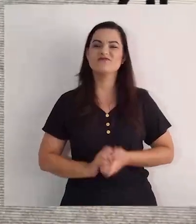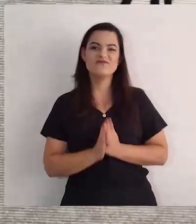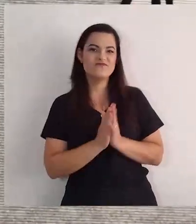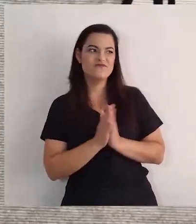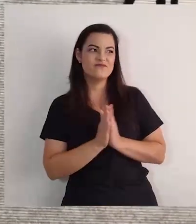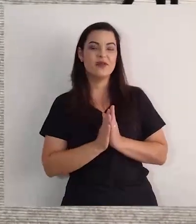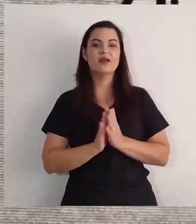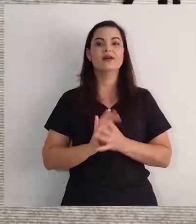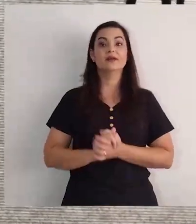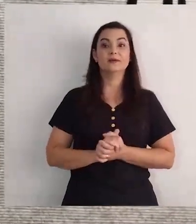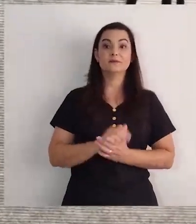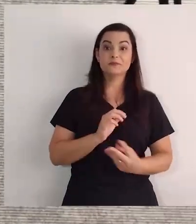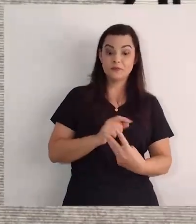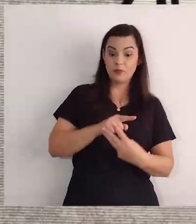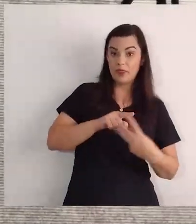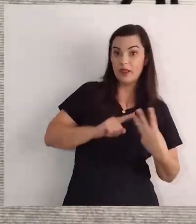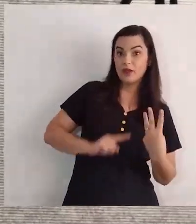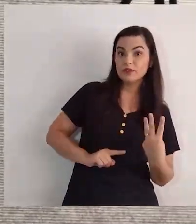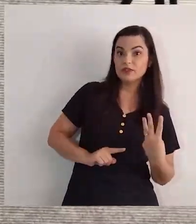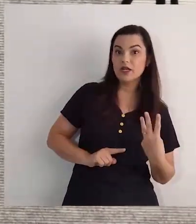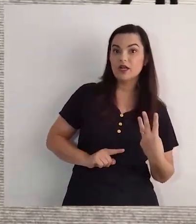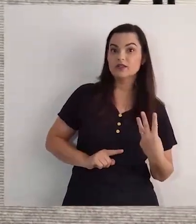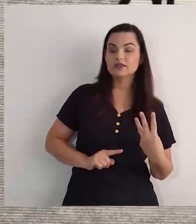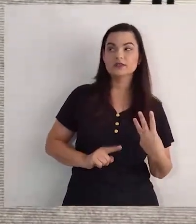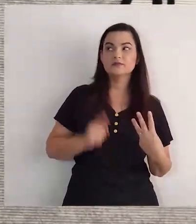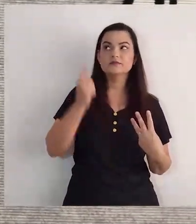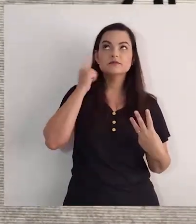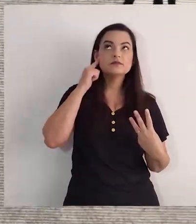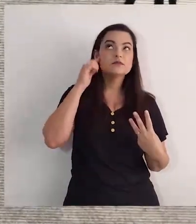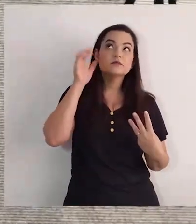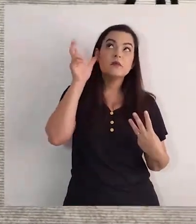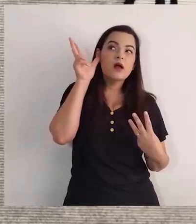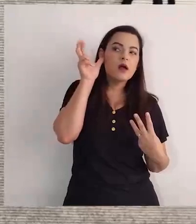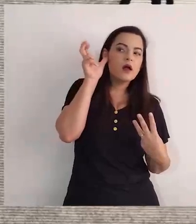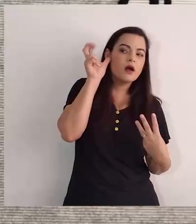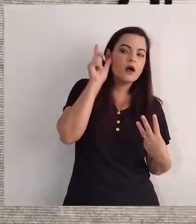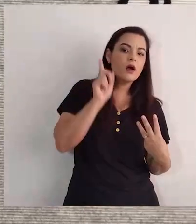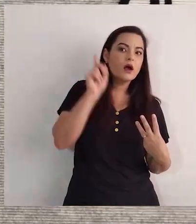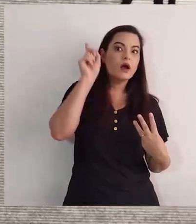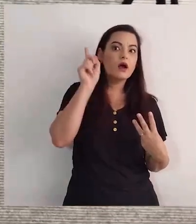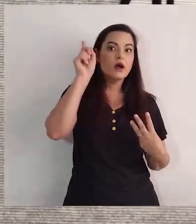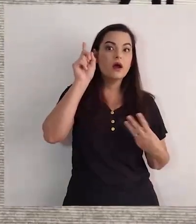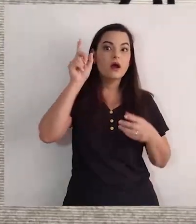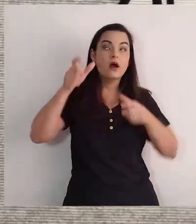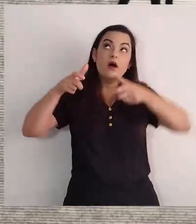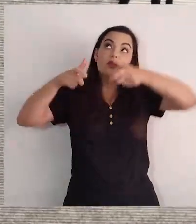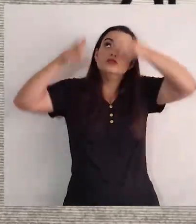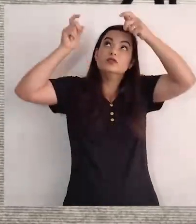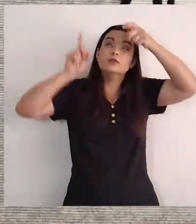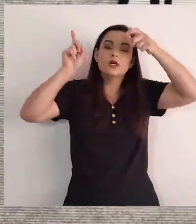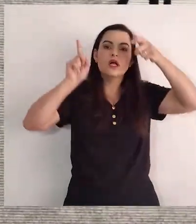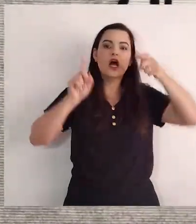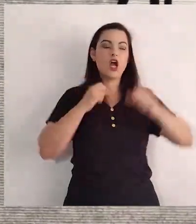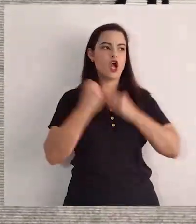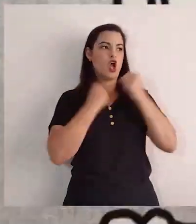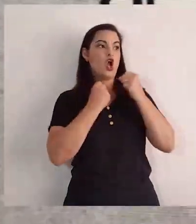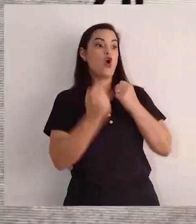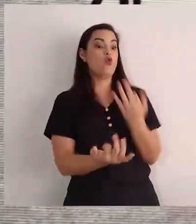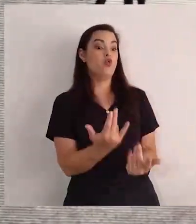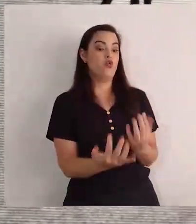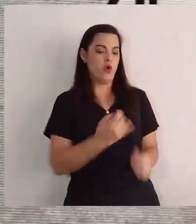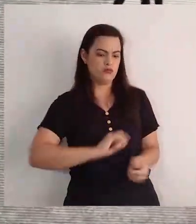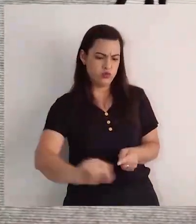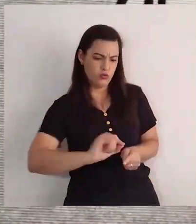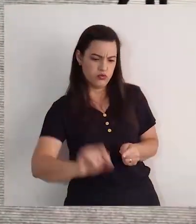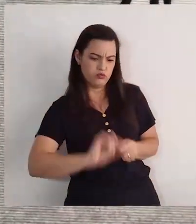Os porquinhos ouviram o barulho do lobo na chaminé e correram para acender o fogo na lareira. Quando